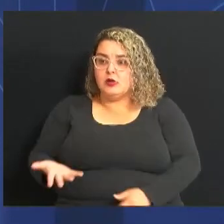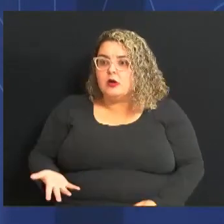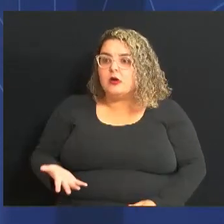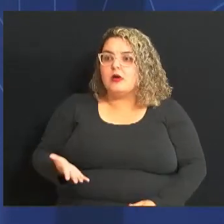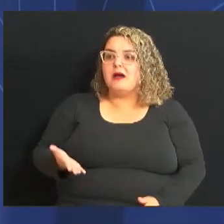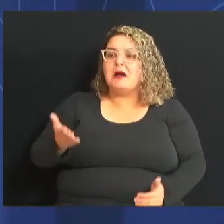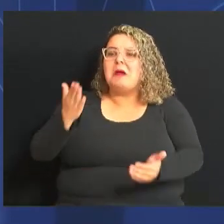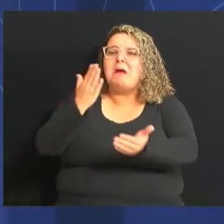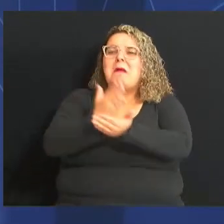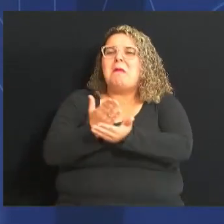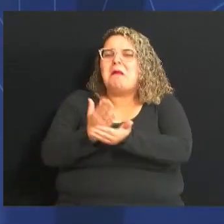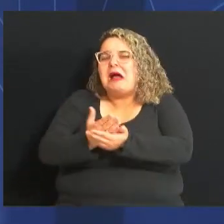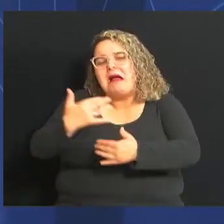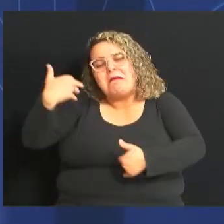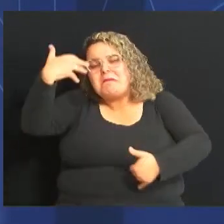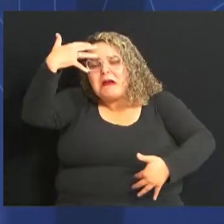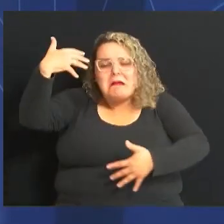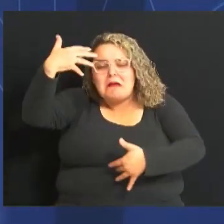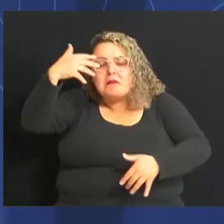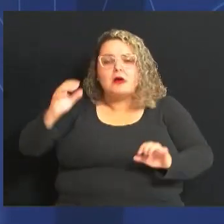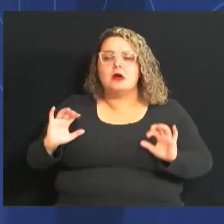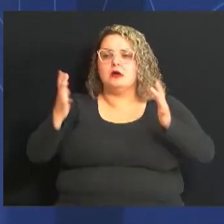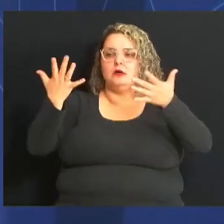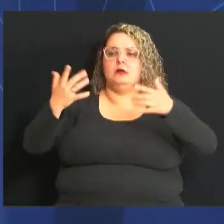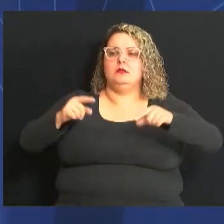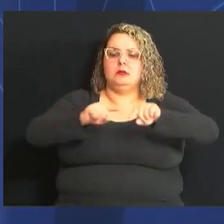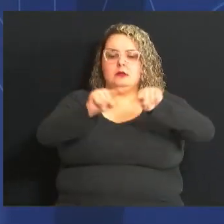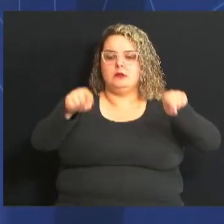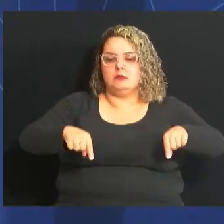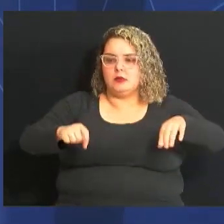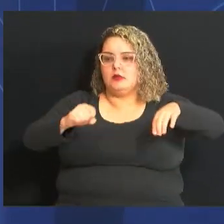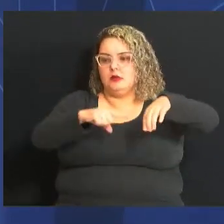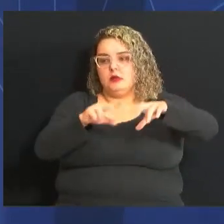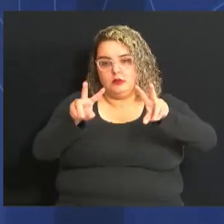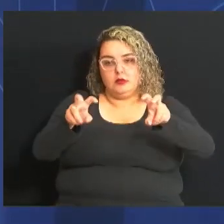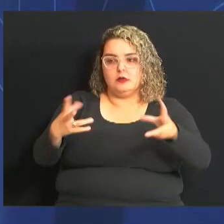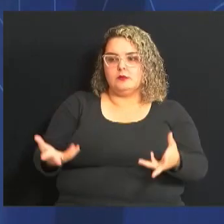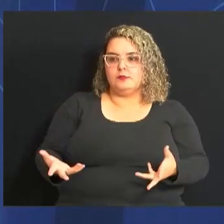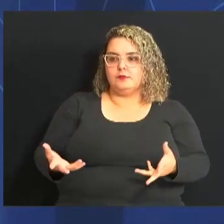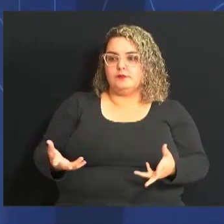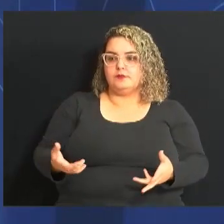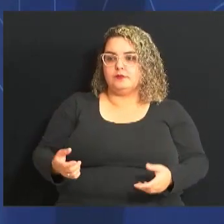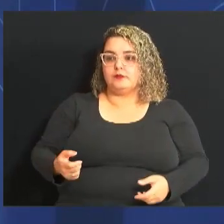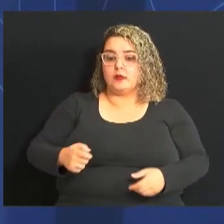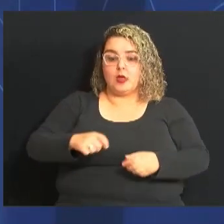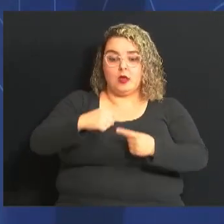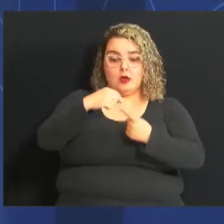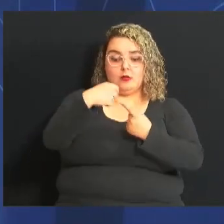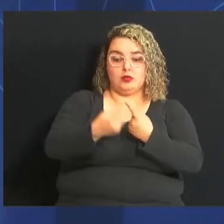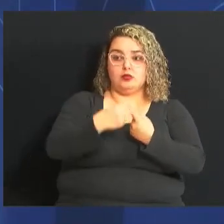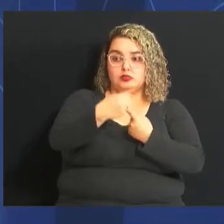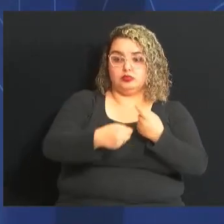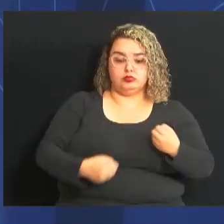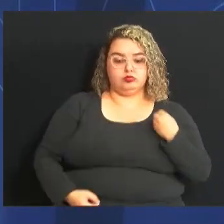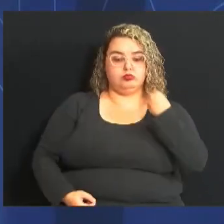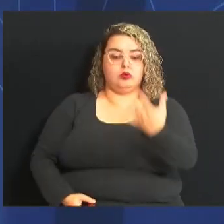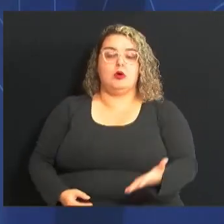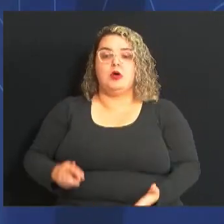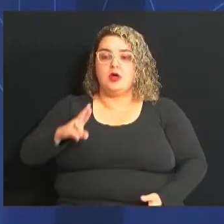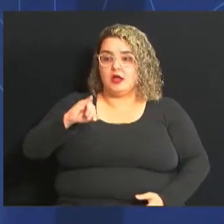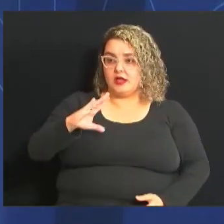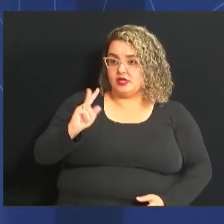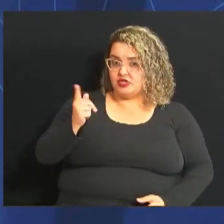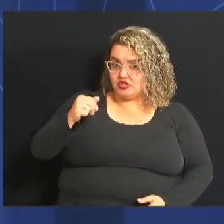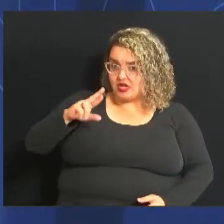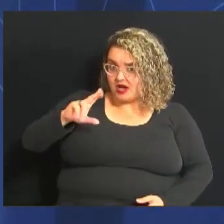fazer macaquice em comemoração de gol. Isso entre aspas. Jogaram uma banana em direção ao atacante Richarlison quando ele foi comemorar